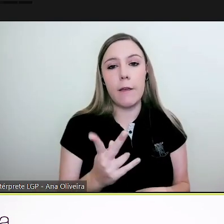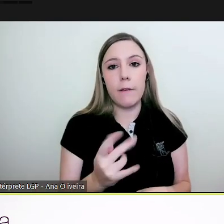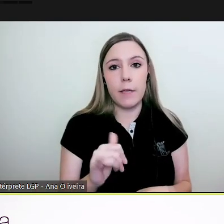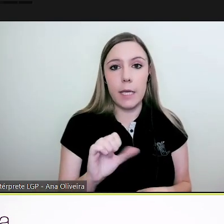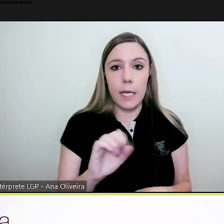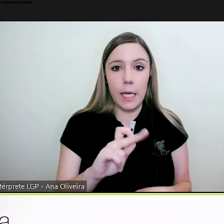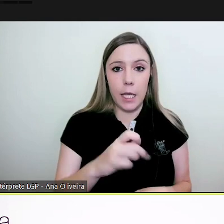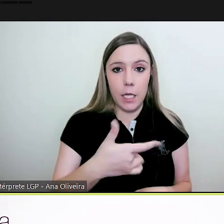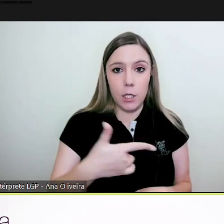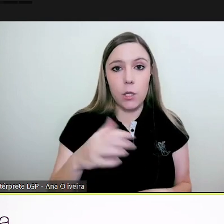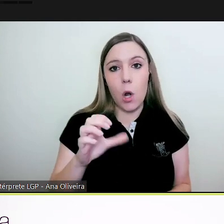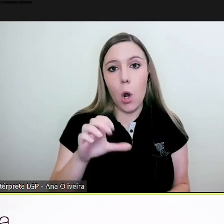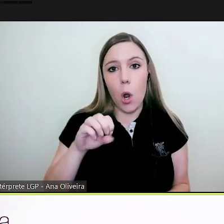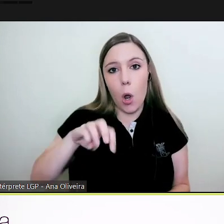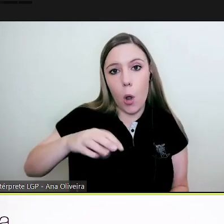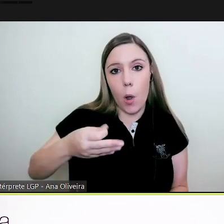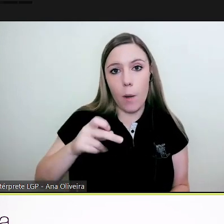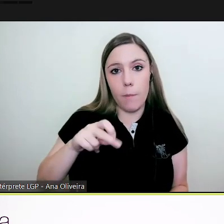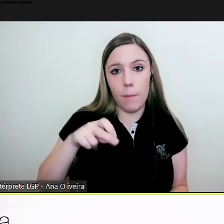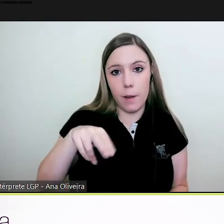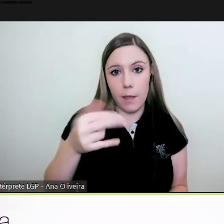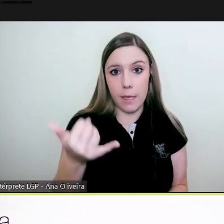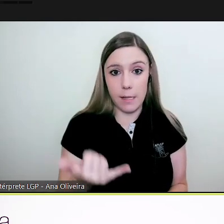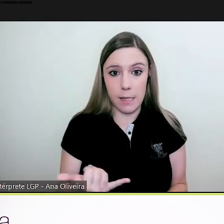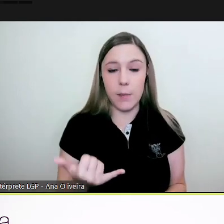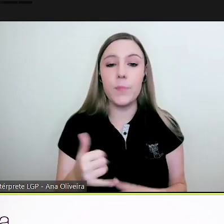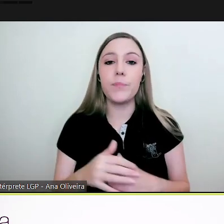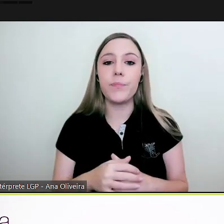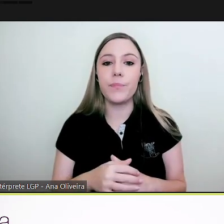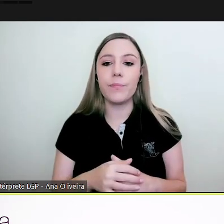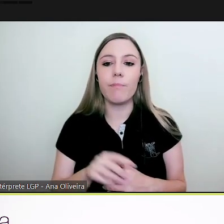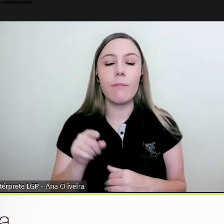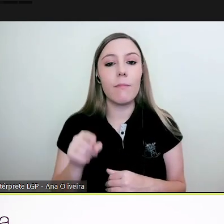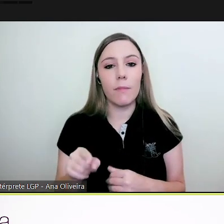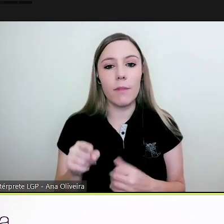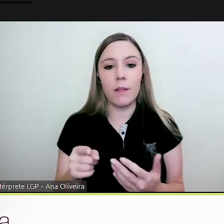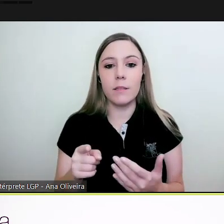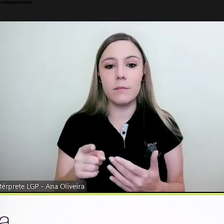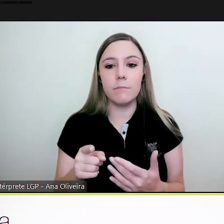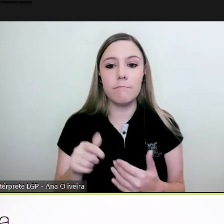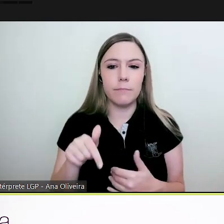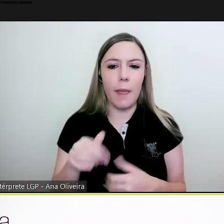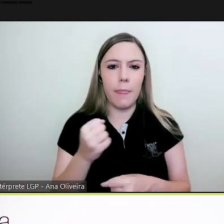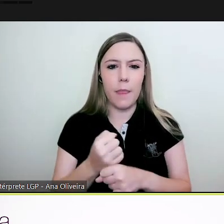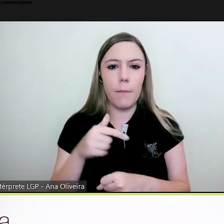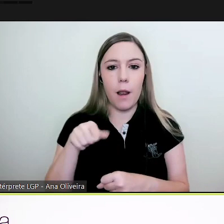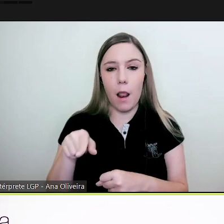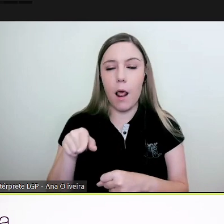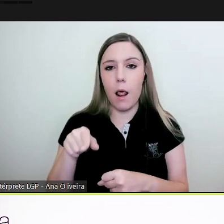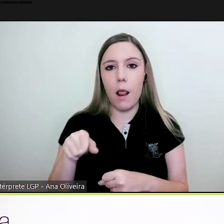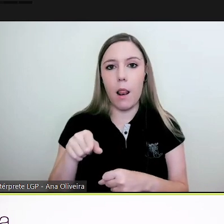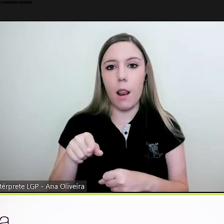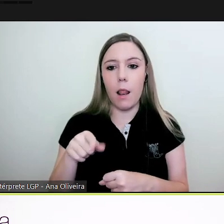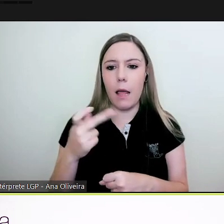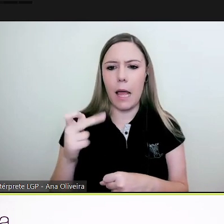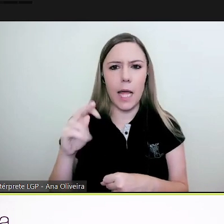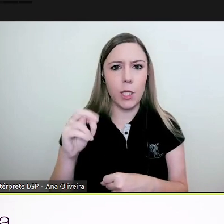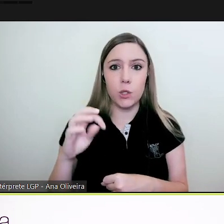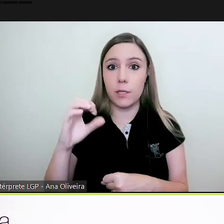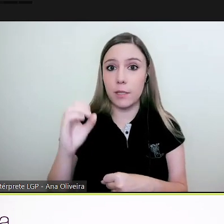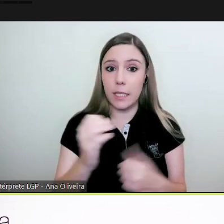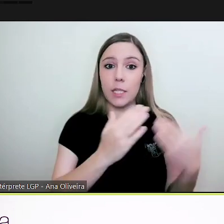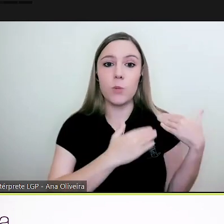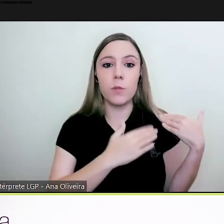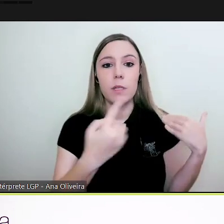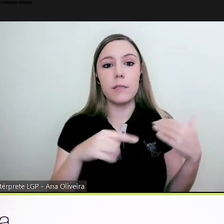e, portanto, no PSI 20, e está nesta organização desde há cerca de 30 anos, com responsabilidades na